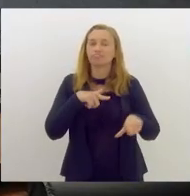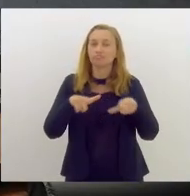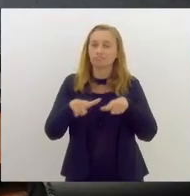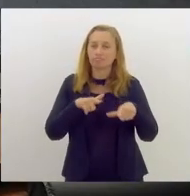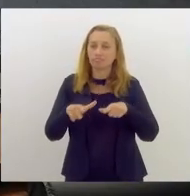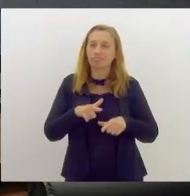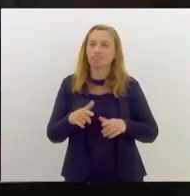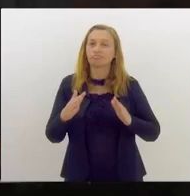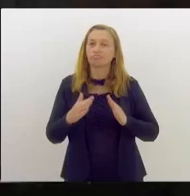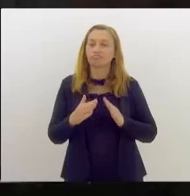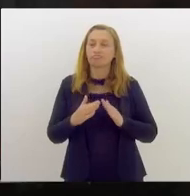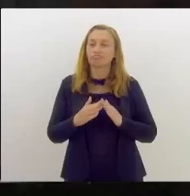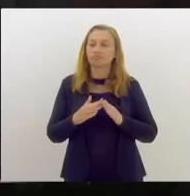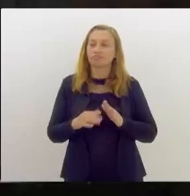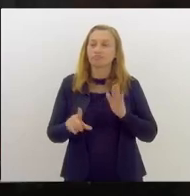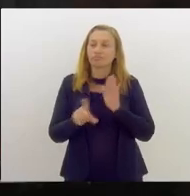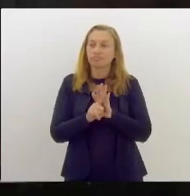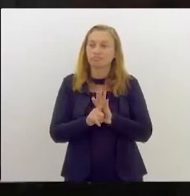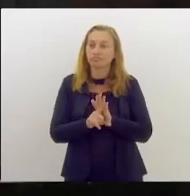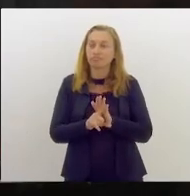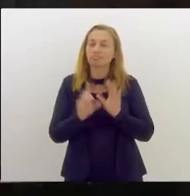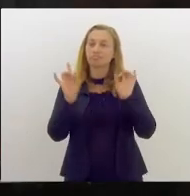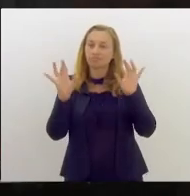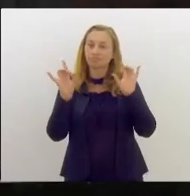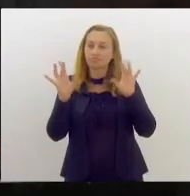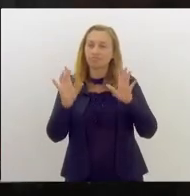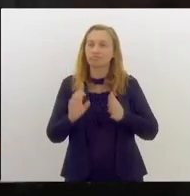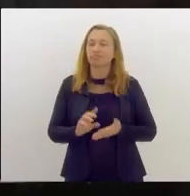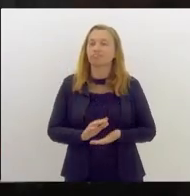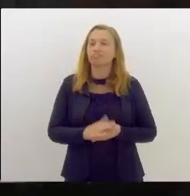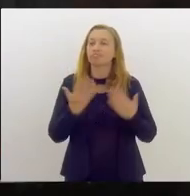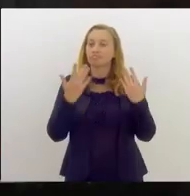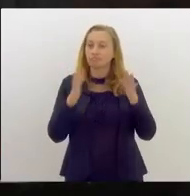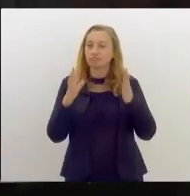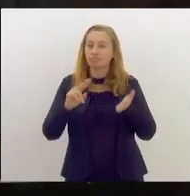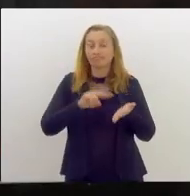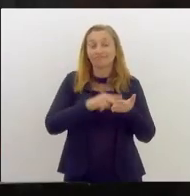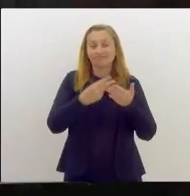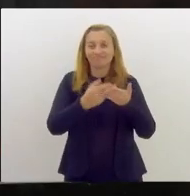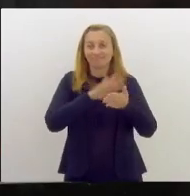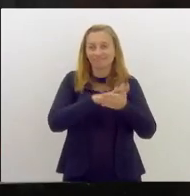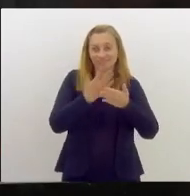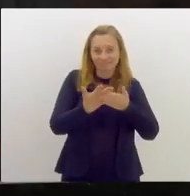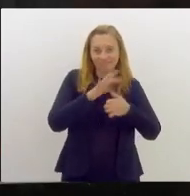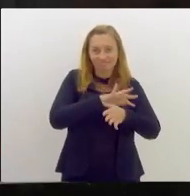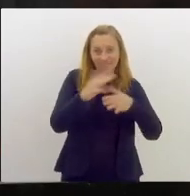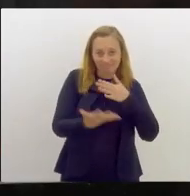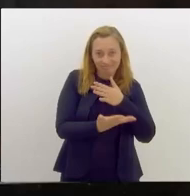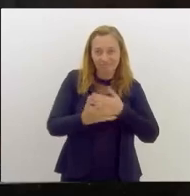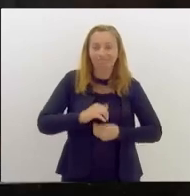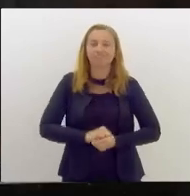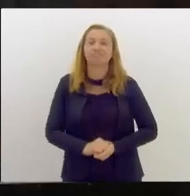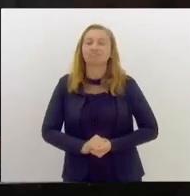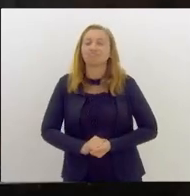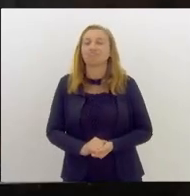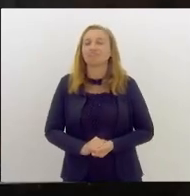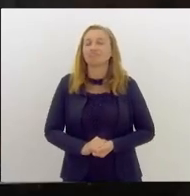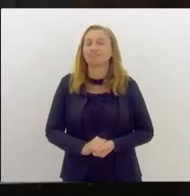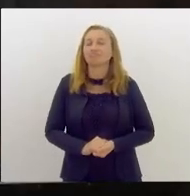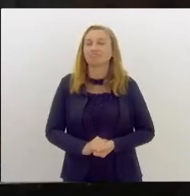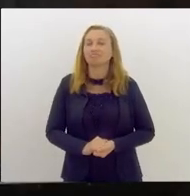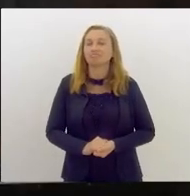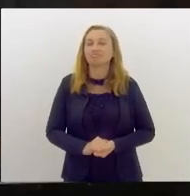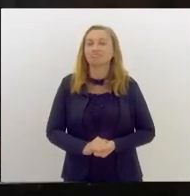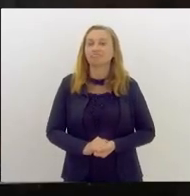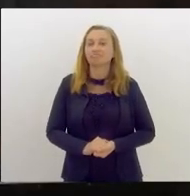aqui da Assembleia Legislativa especialmente saudando aqui a nossa intérprete da língua brasileira de sinais